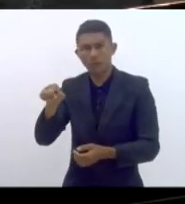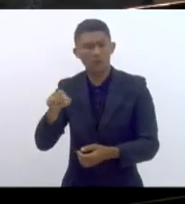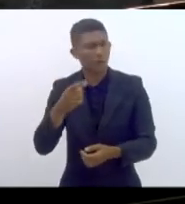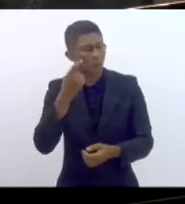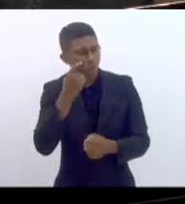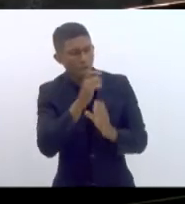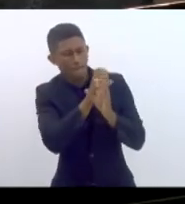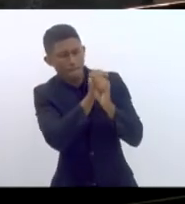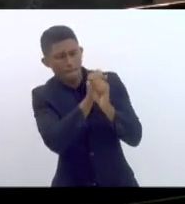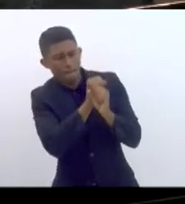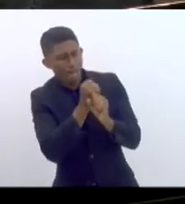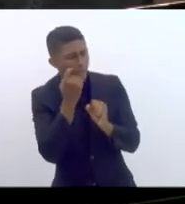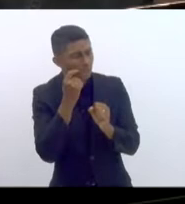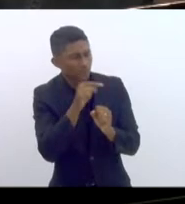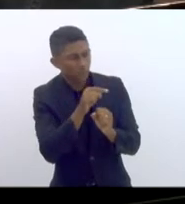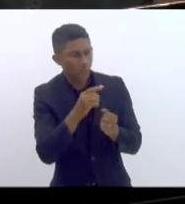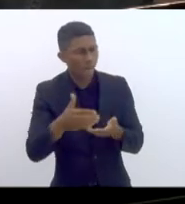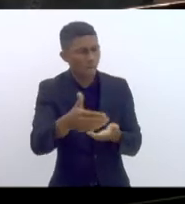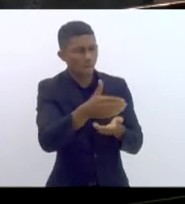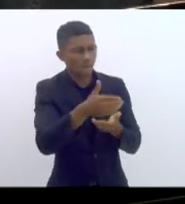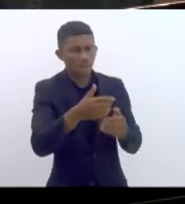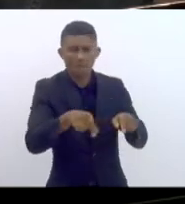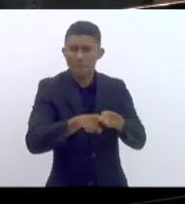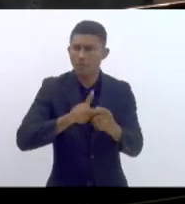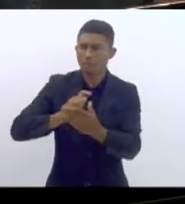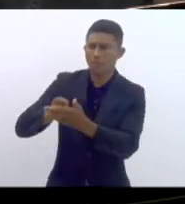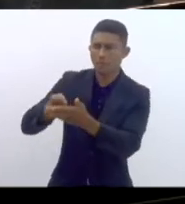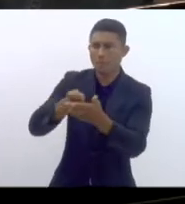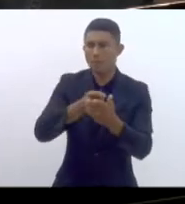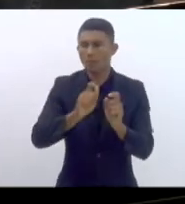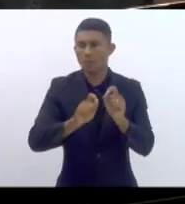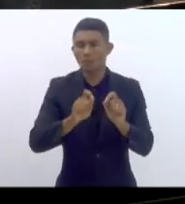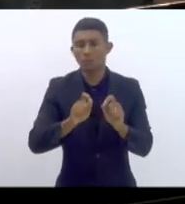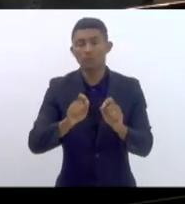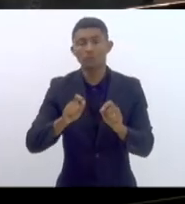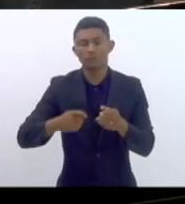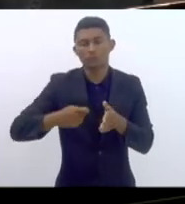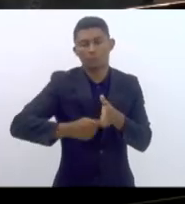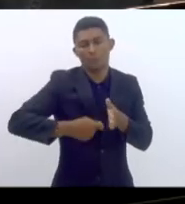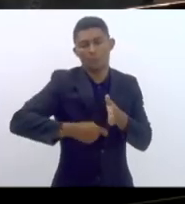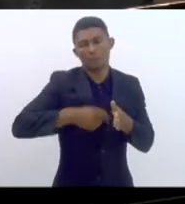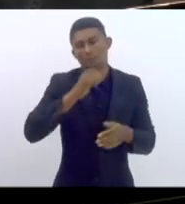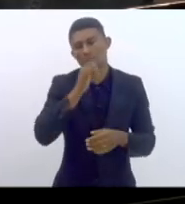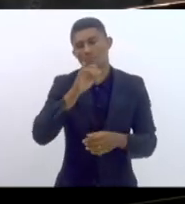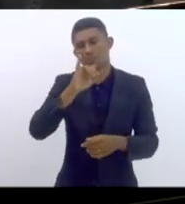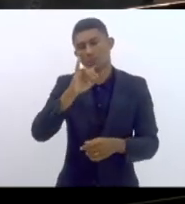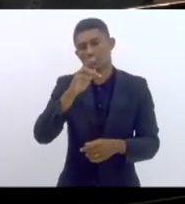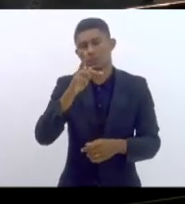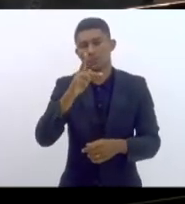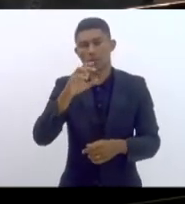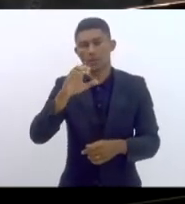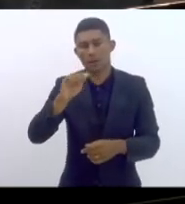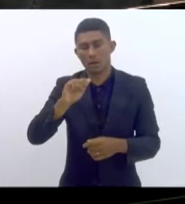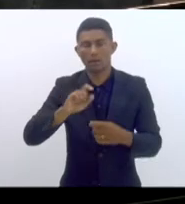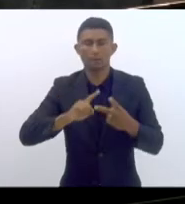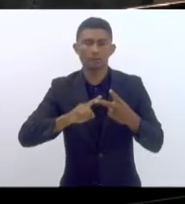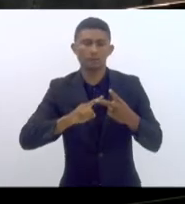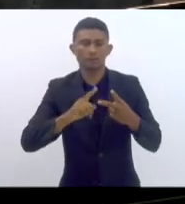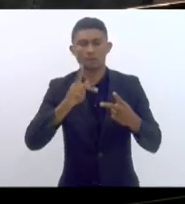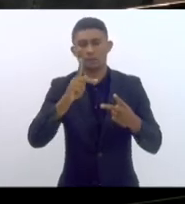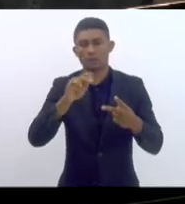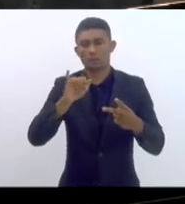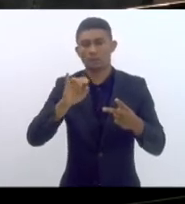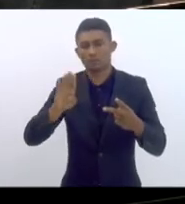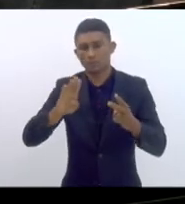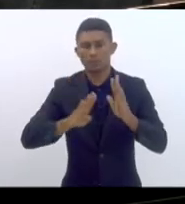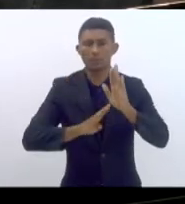receitas e despesas. Né? Enfim, para receitas tributárias, usaram o IPCA, mais o PIB de crescimento. Para